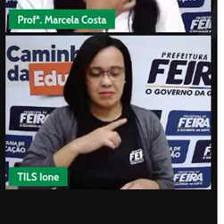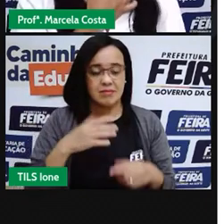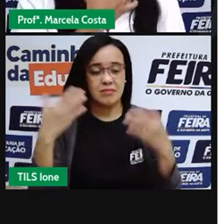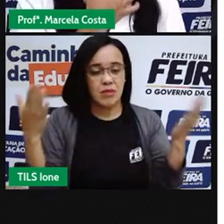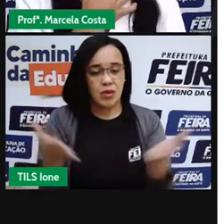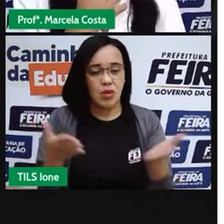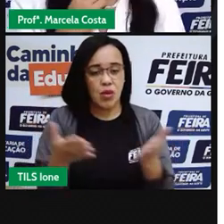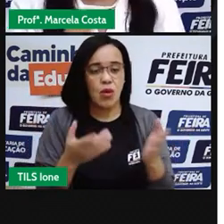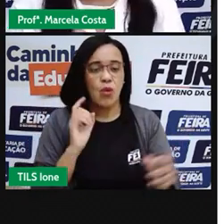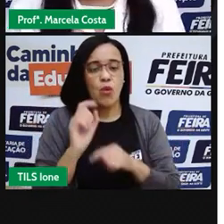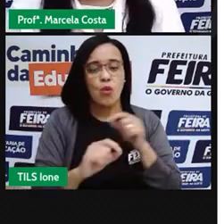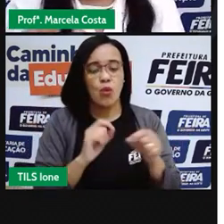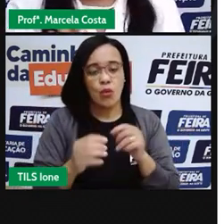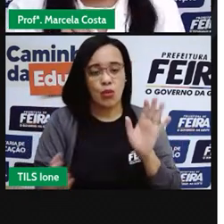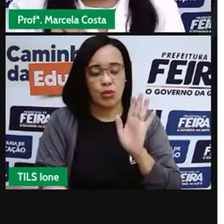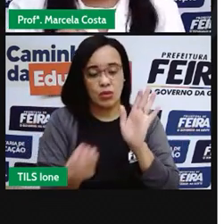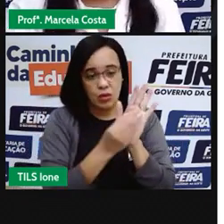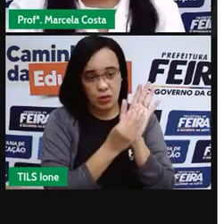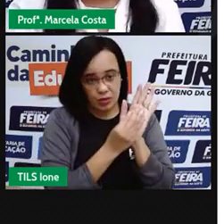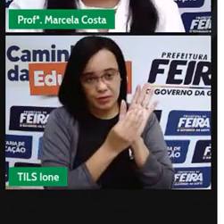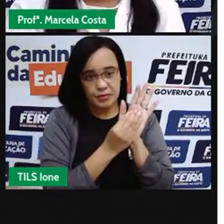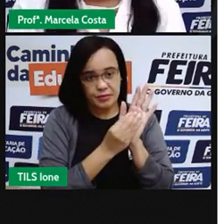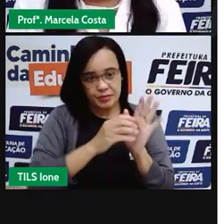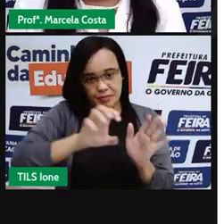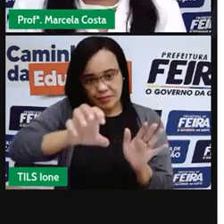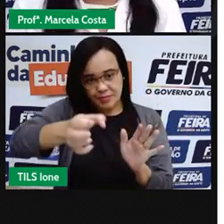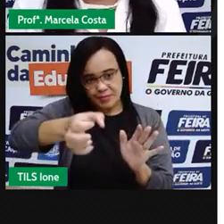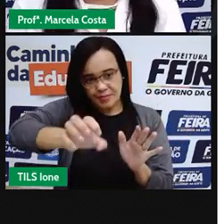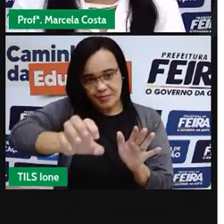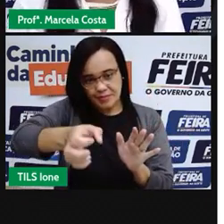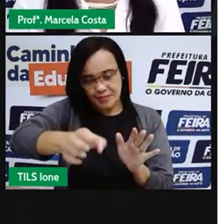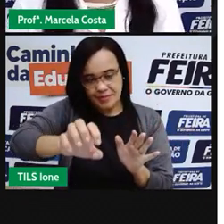Agora, eu vou colocar a maçaneta.